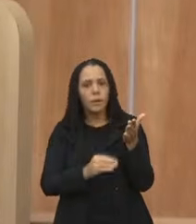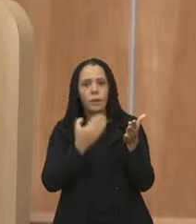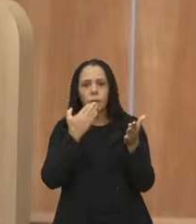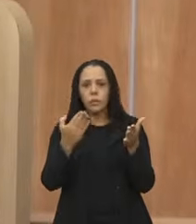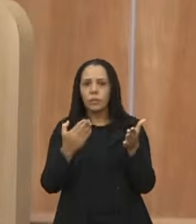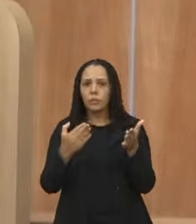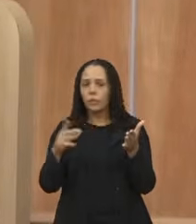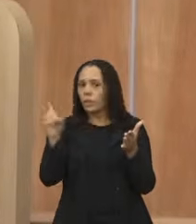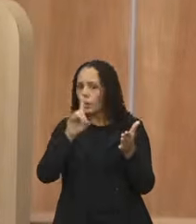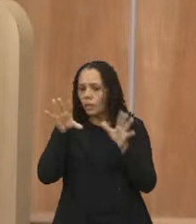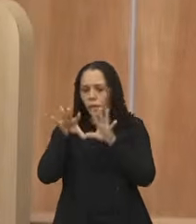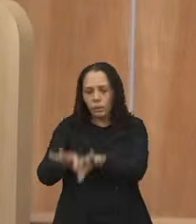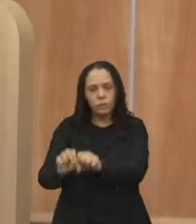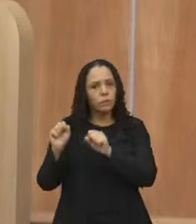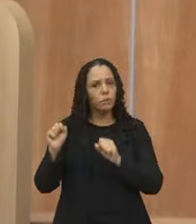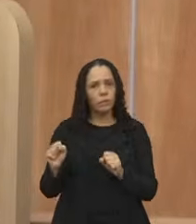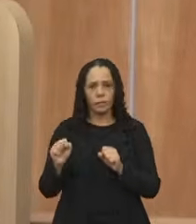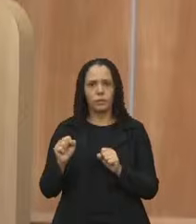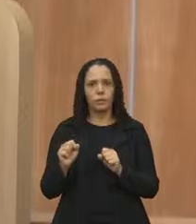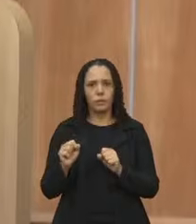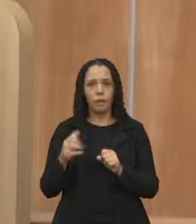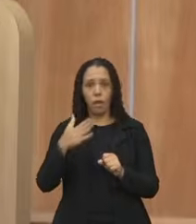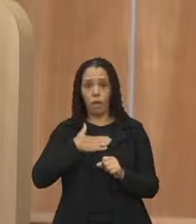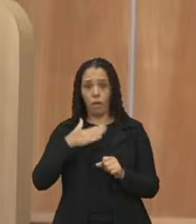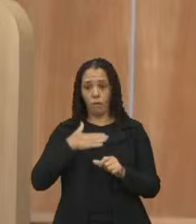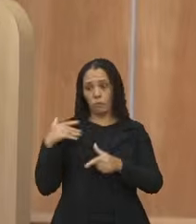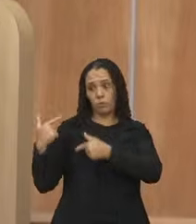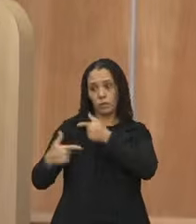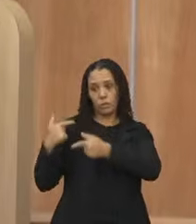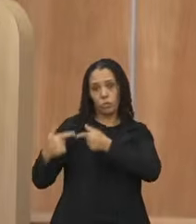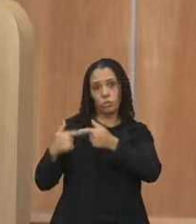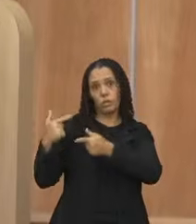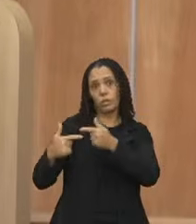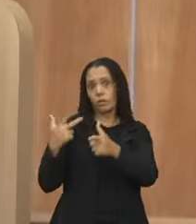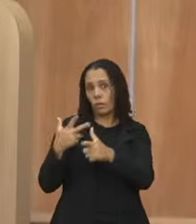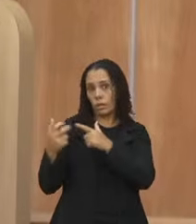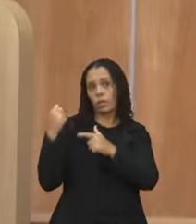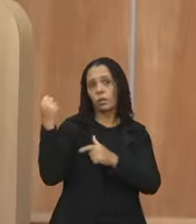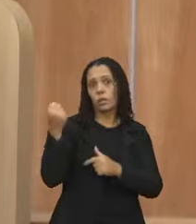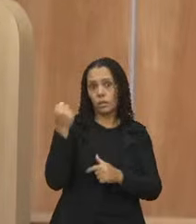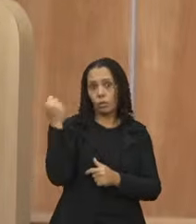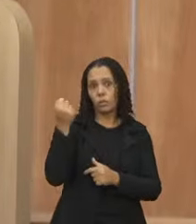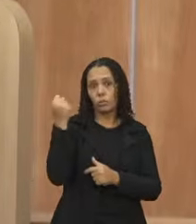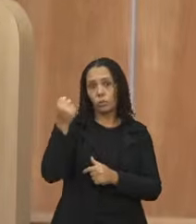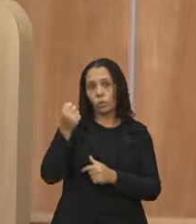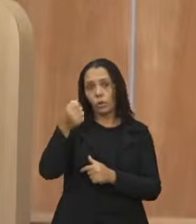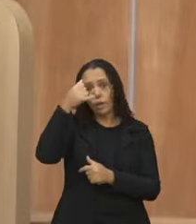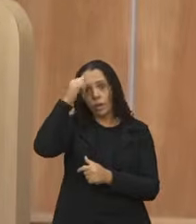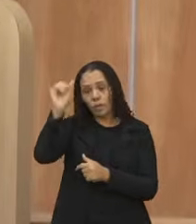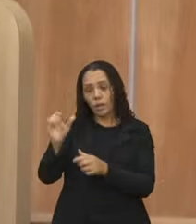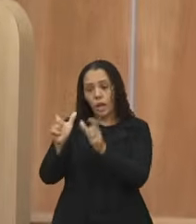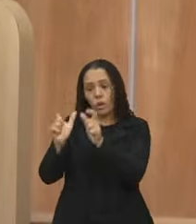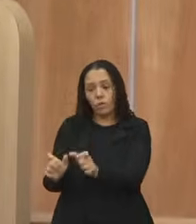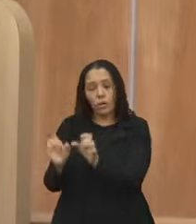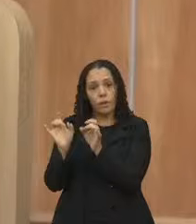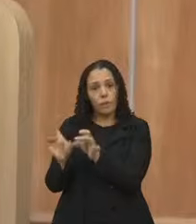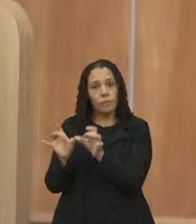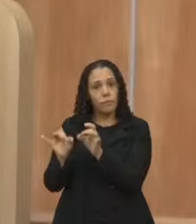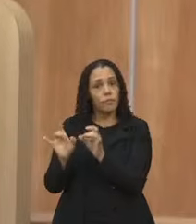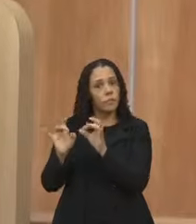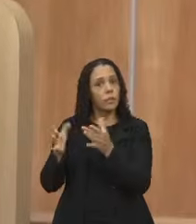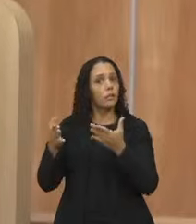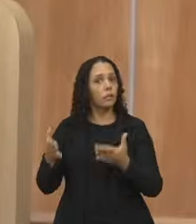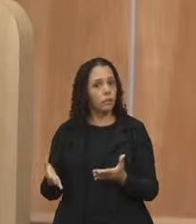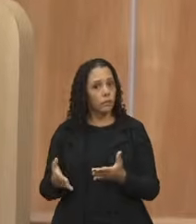que não seja tomada. Foi a luta da minha geração. A gente fez o Verde Não Se Vende lá para impedir a venda daquela área. E também é uma questão ambiental